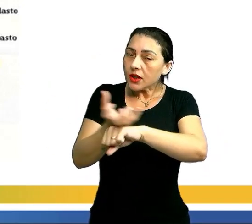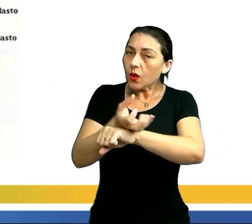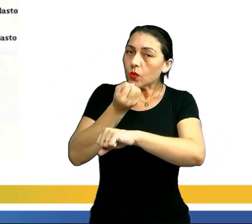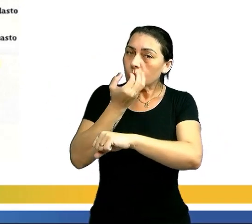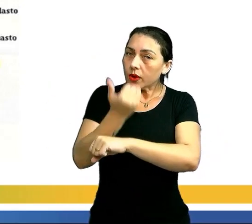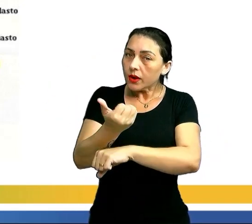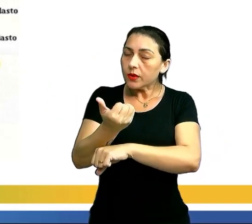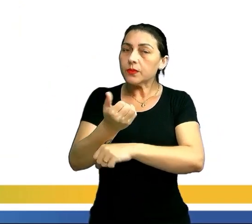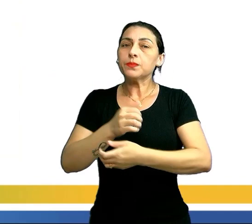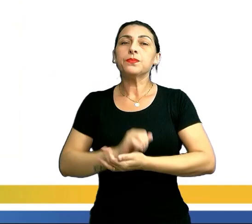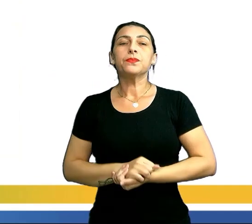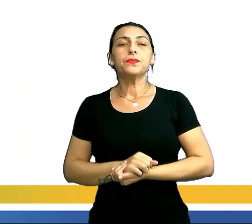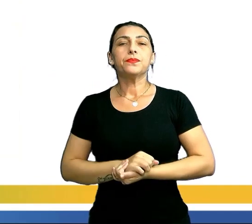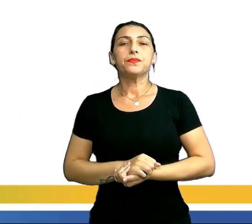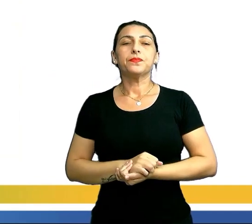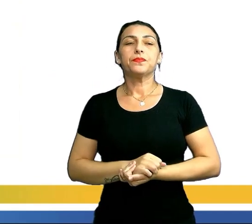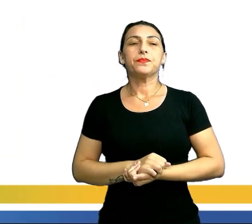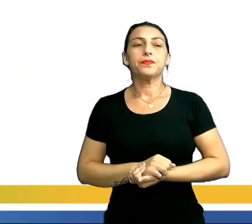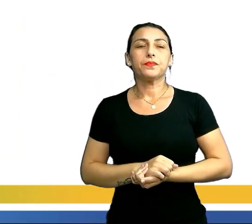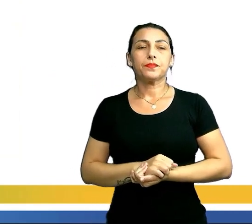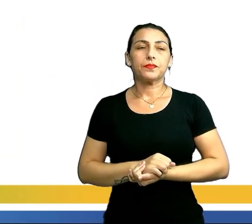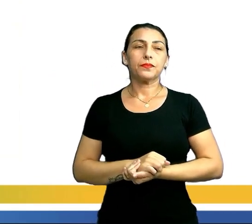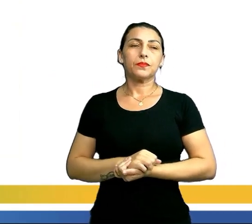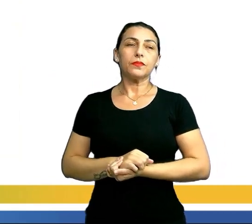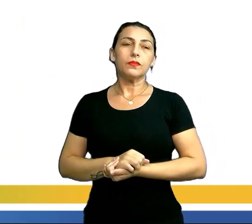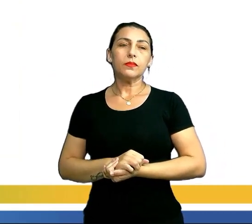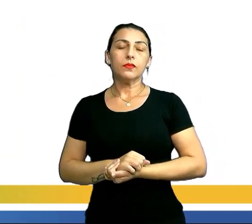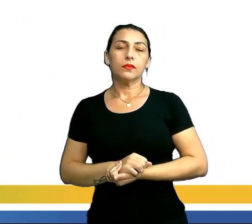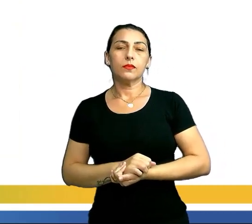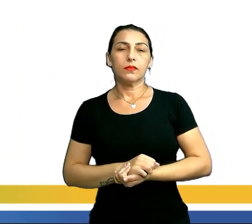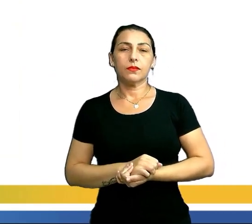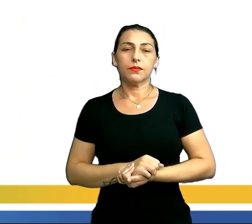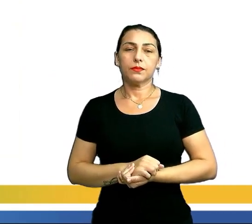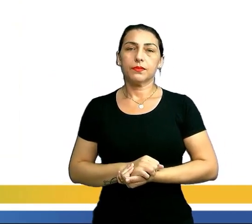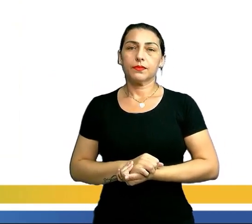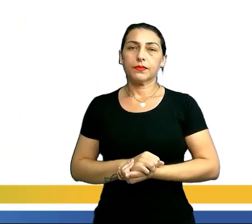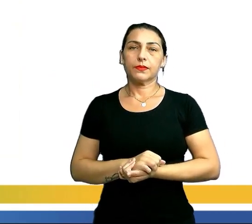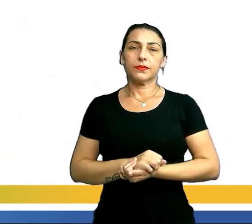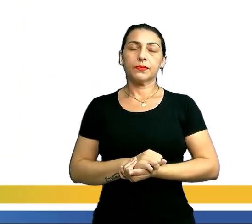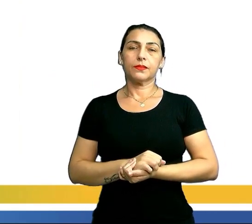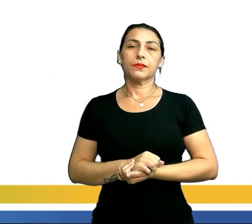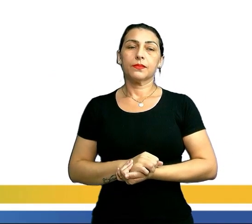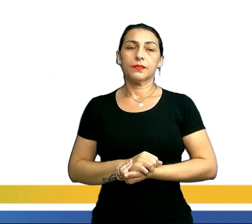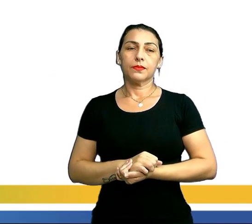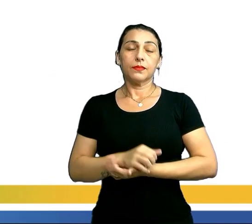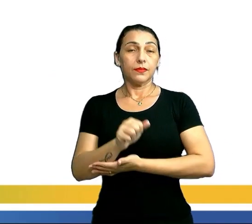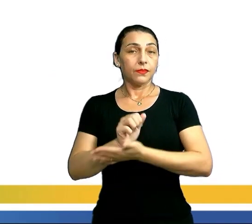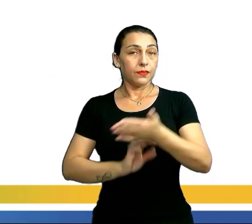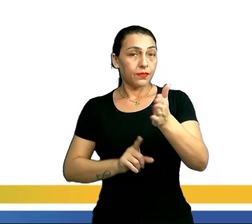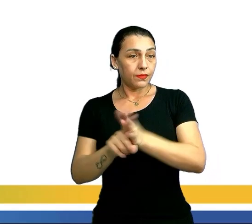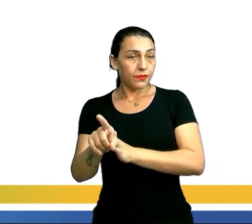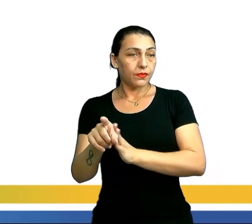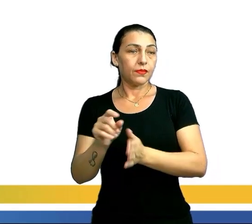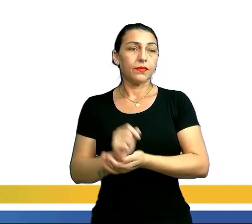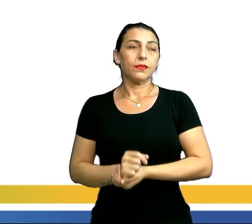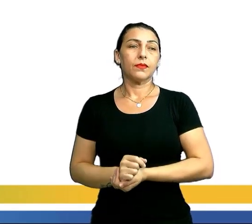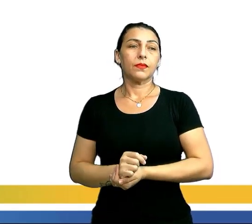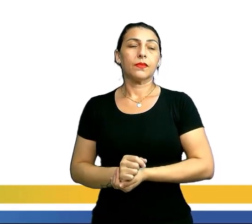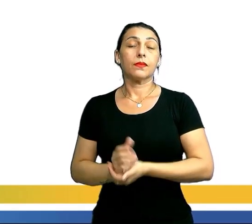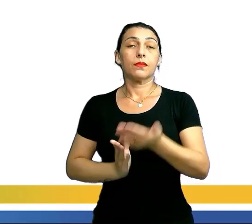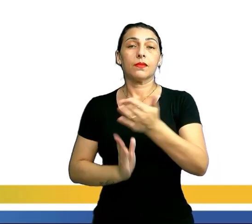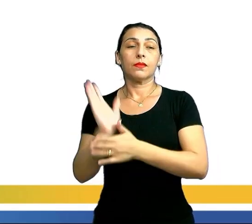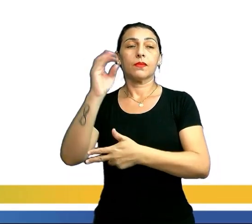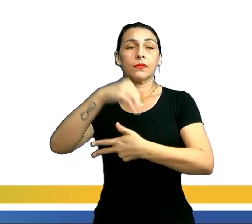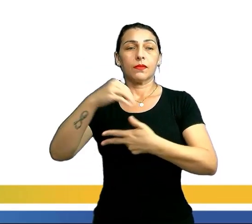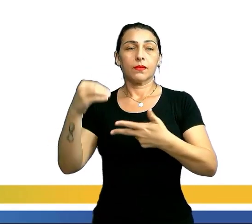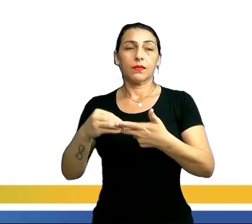Tudo bem? Vamos adiante. Vamos à nossa questão. Aí que é sua. Lá no